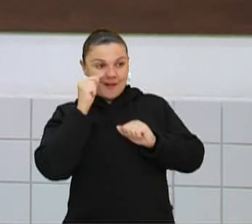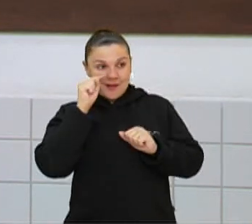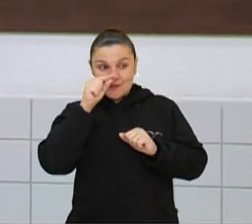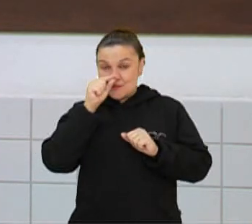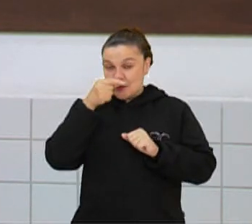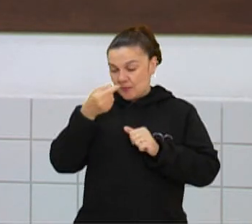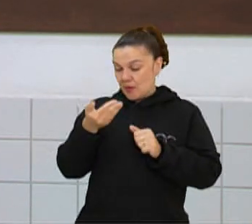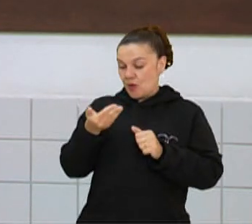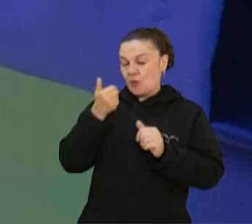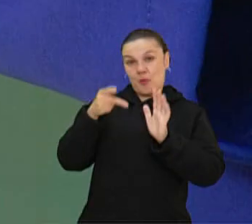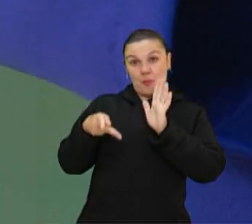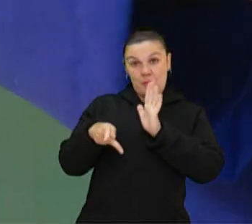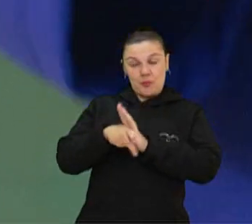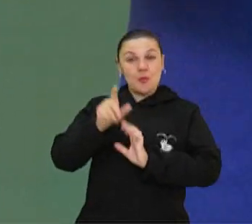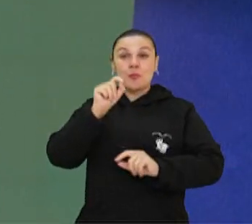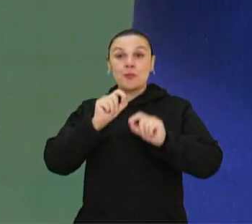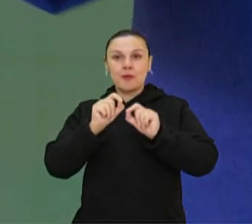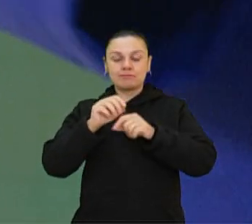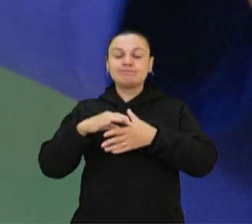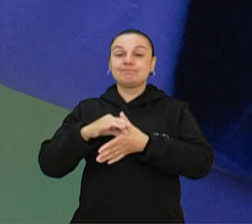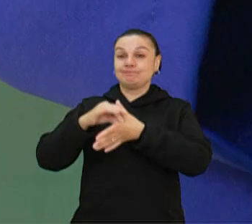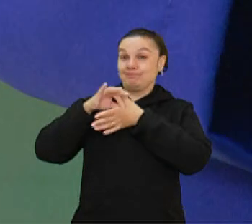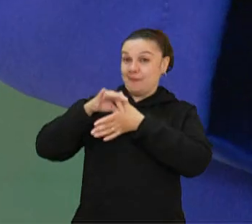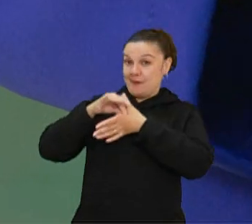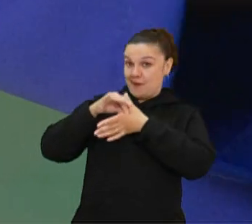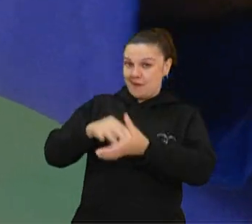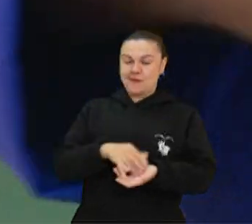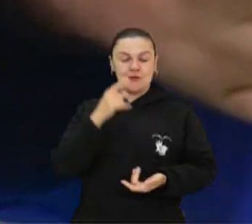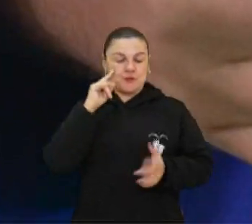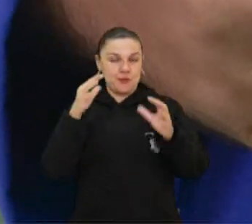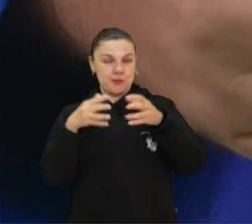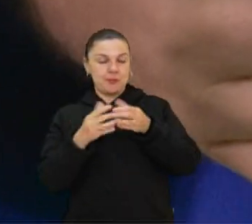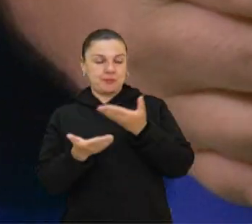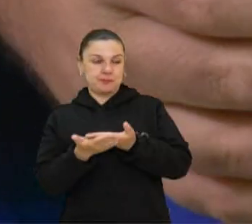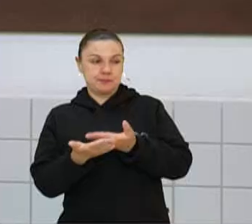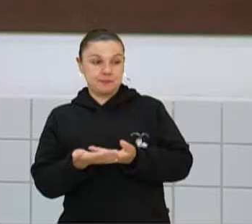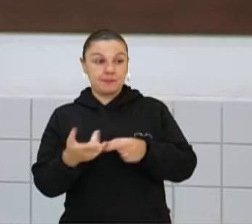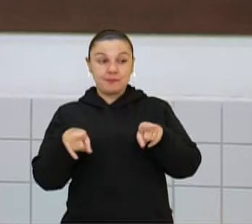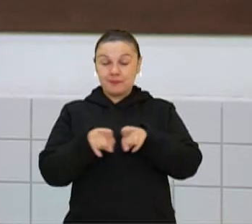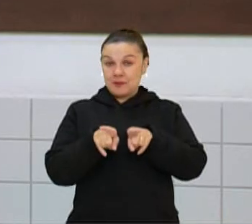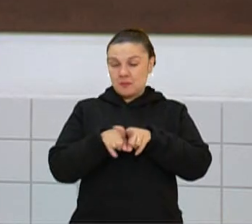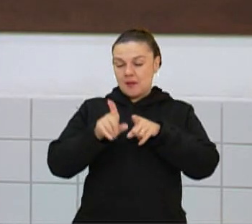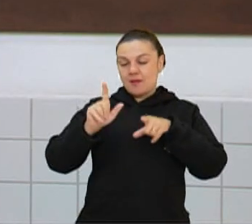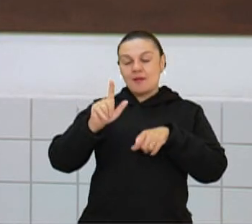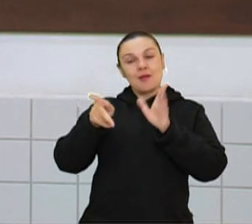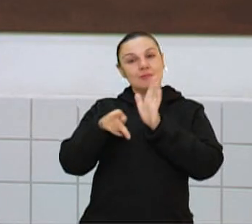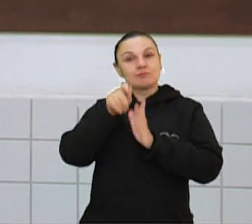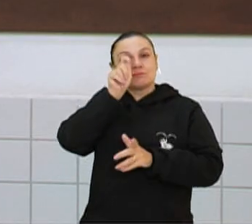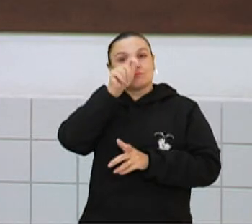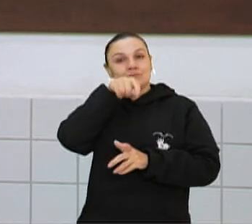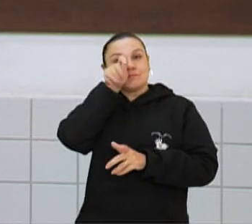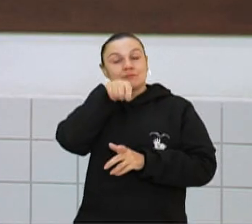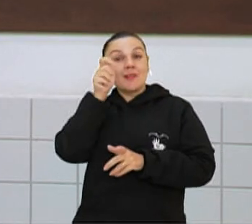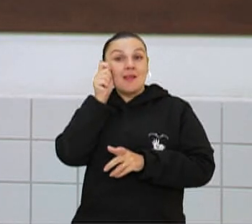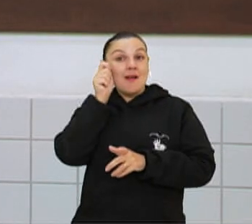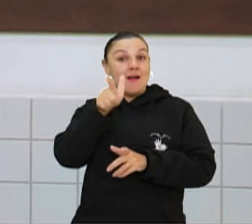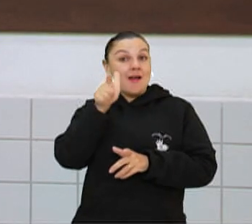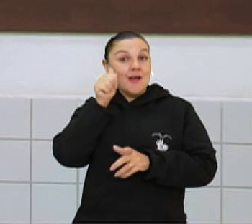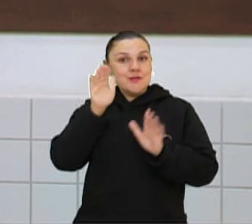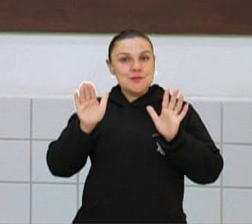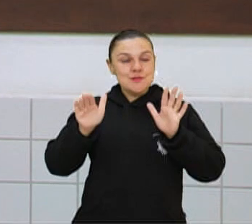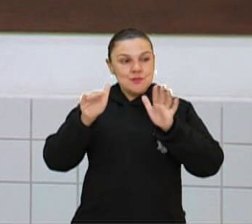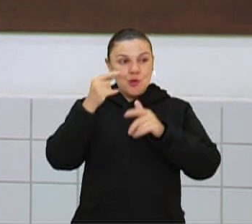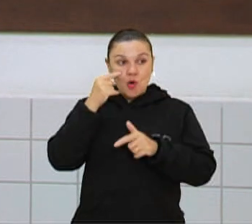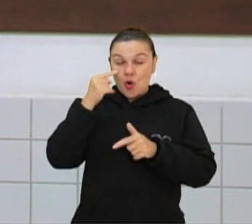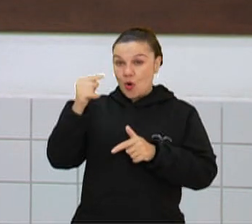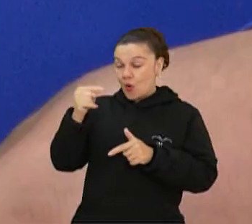à alimentação carnívora. Tá? Então, é um dos grupos que a gente vai estudar aqui. Eu trouxe também uma gralha azul. Tá? Vamos observar aqui que o bico